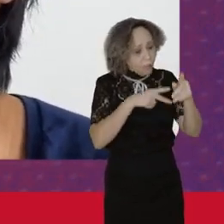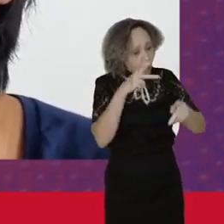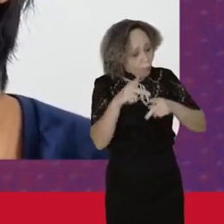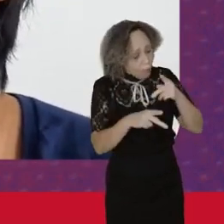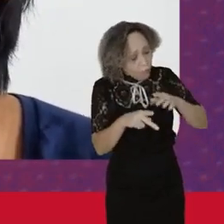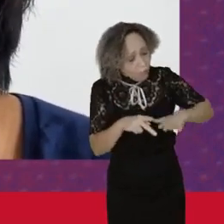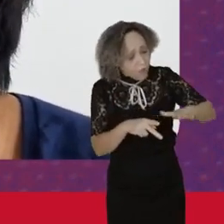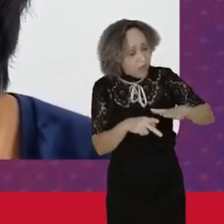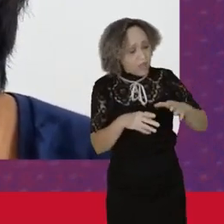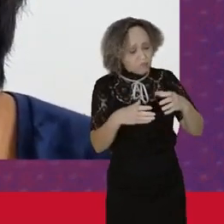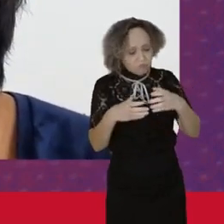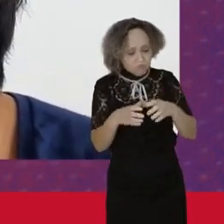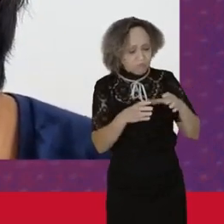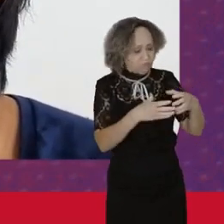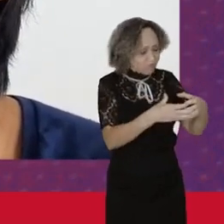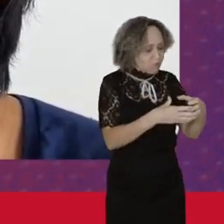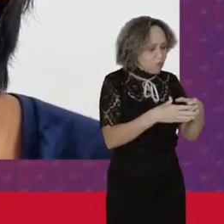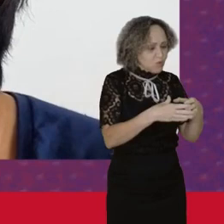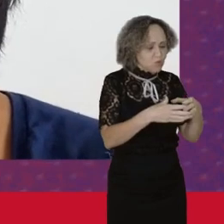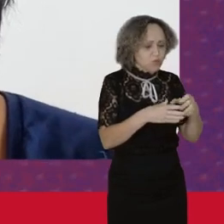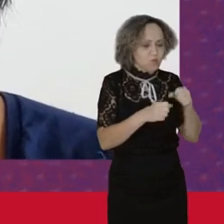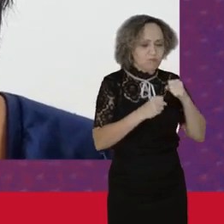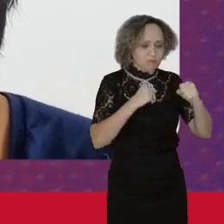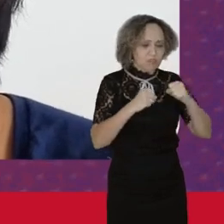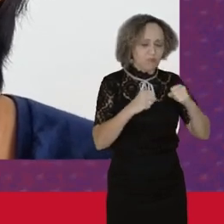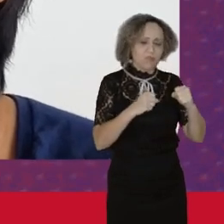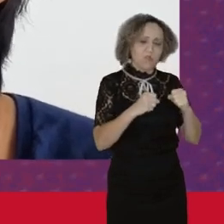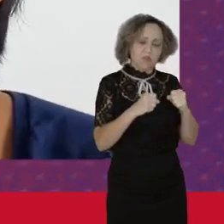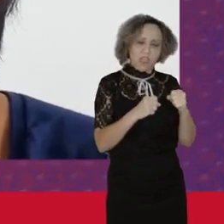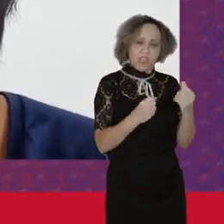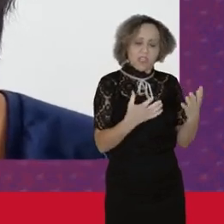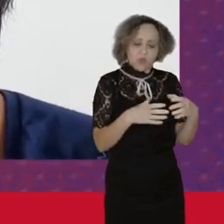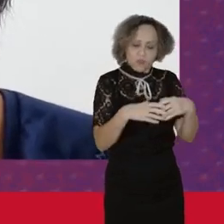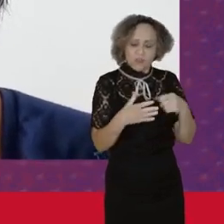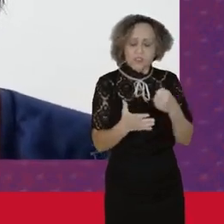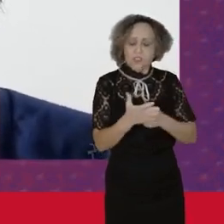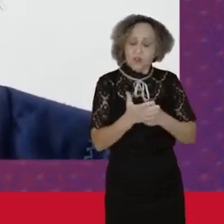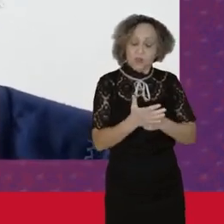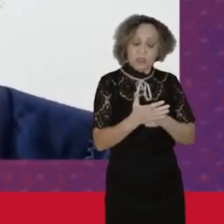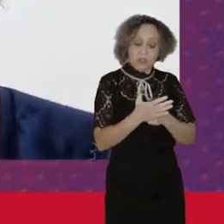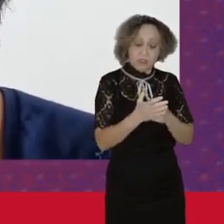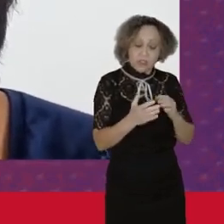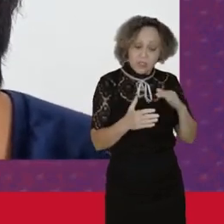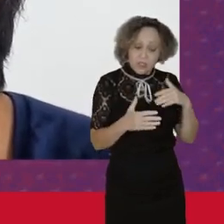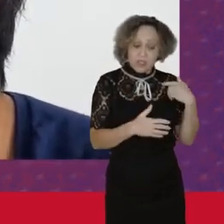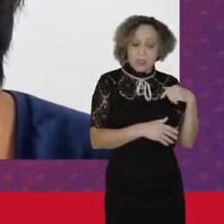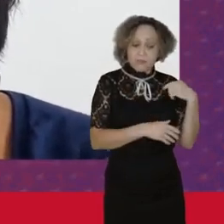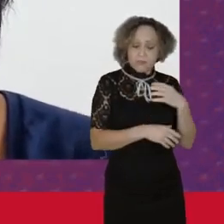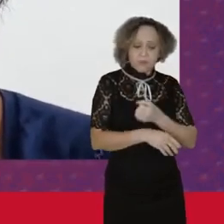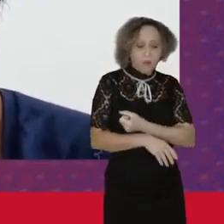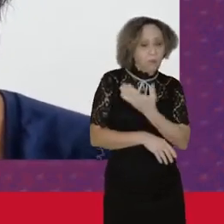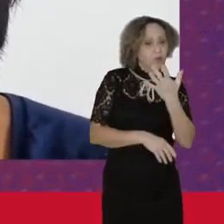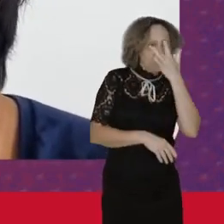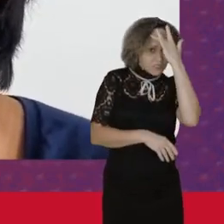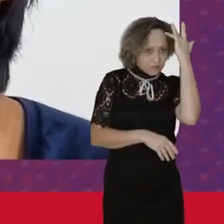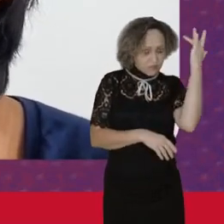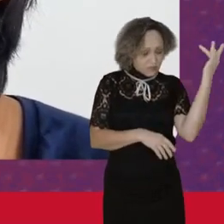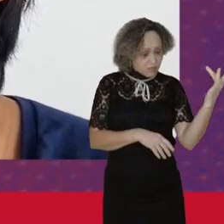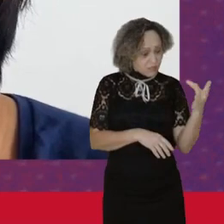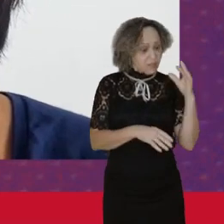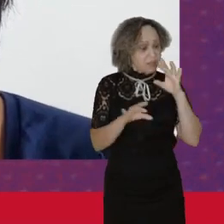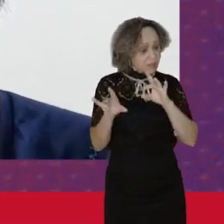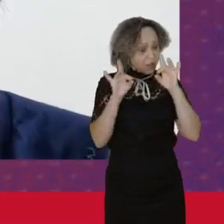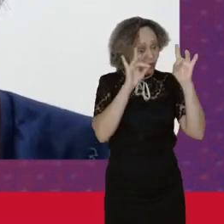de movimentos que constituem esse processo e que muitas de vocês que nos acompanham aqui vão se identificar